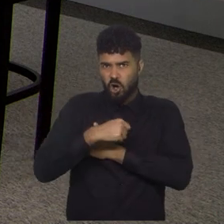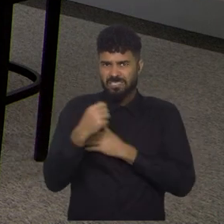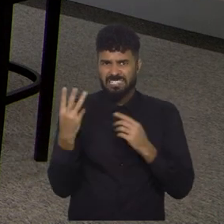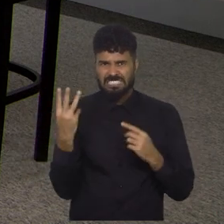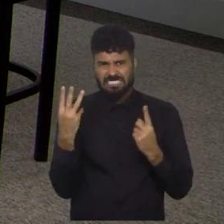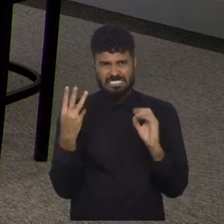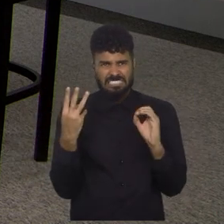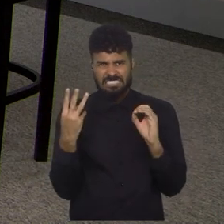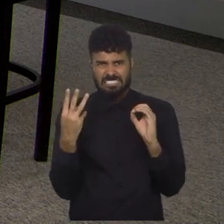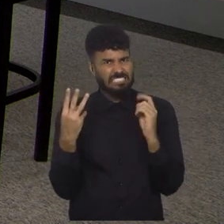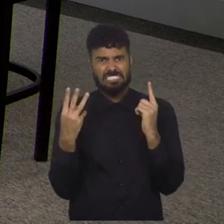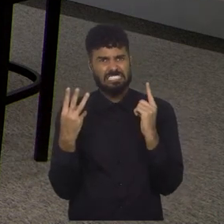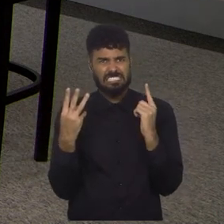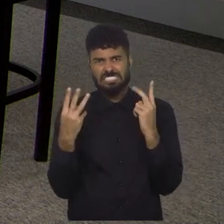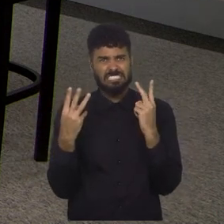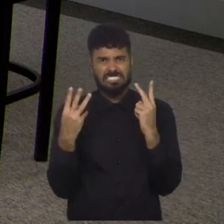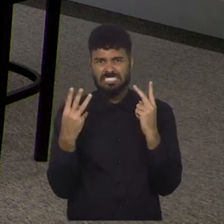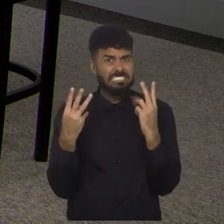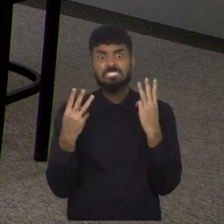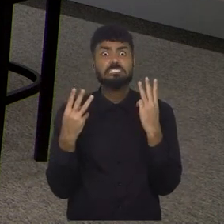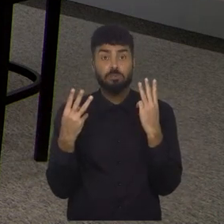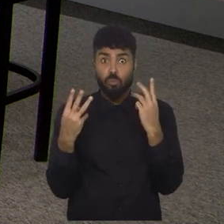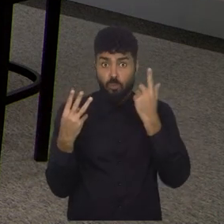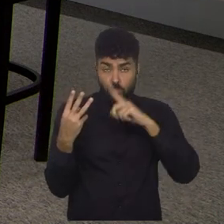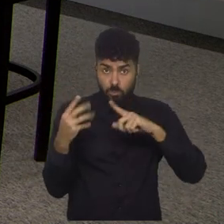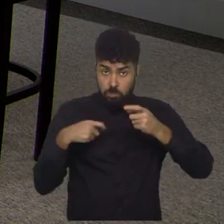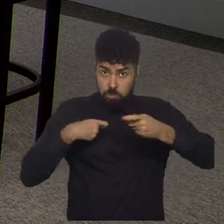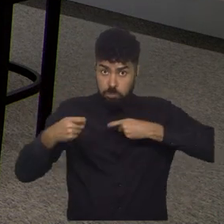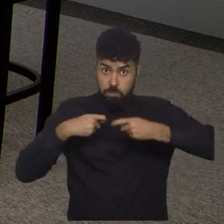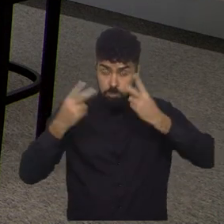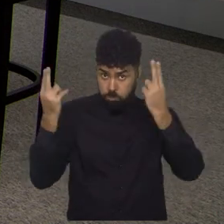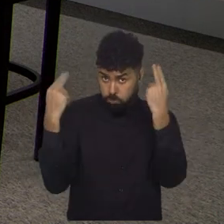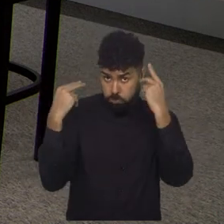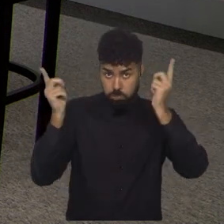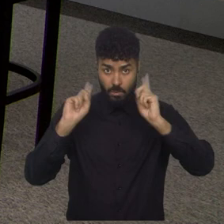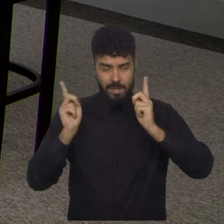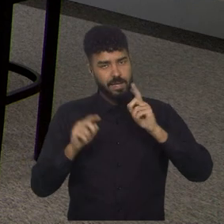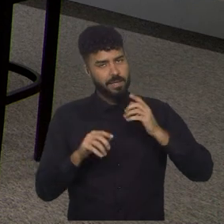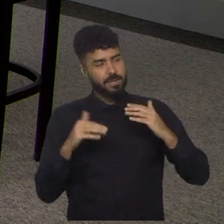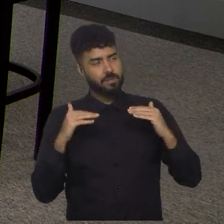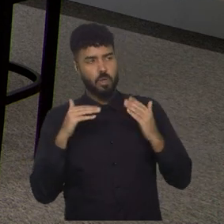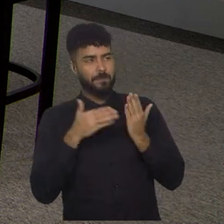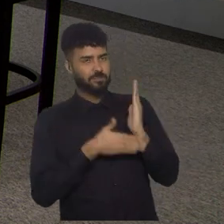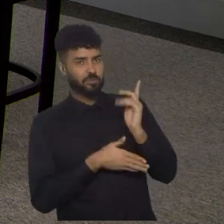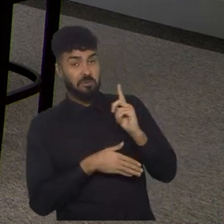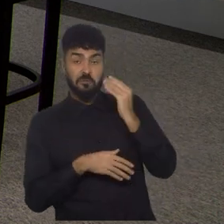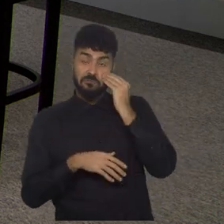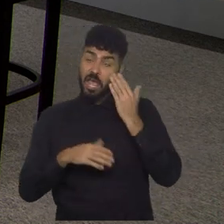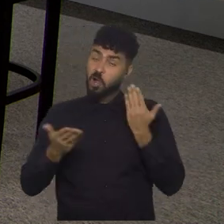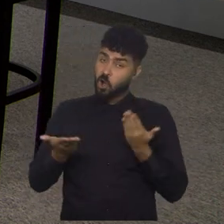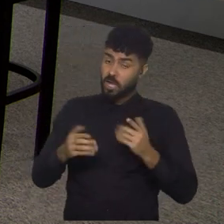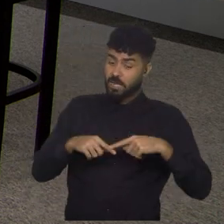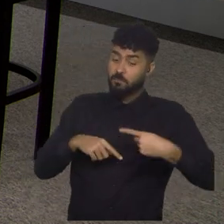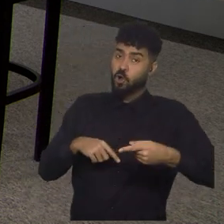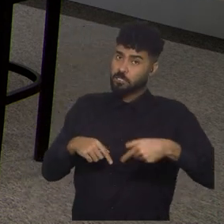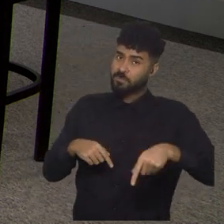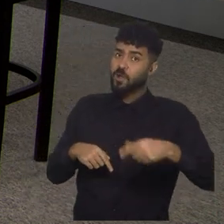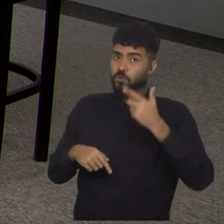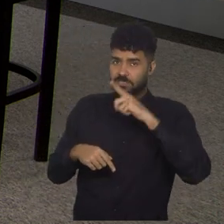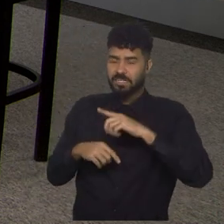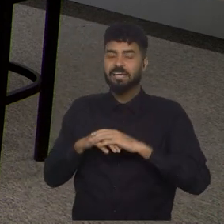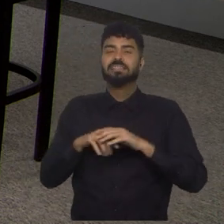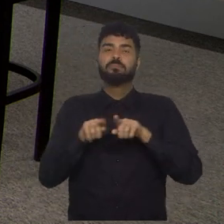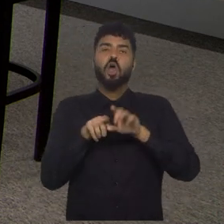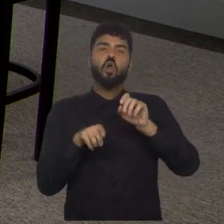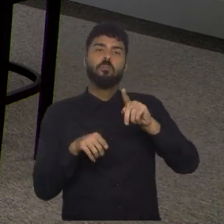Empatou, nunca conquistou uma vitória na Copa do Mundo, então vamos ver aí se consegue conquistar essa vitória. E na disputa do terceiro lugar da